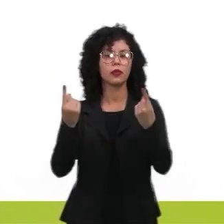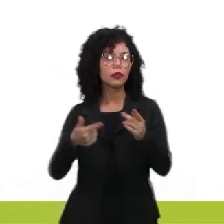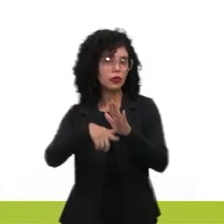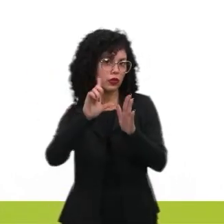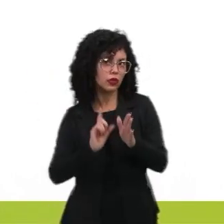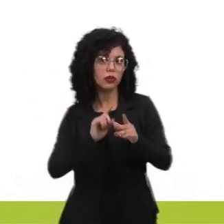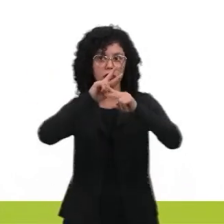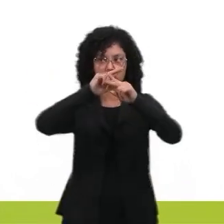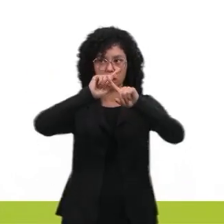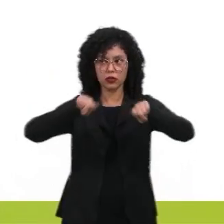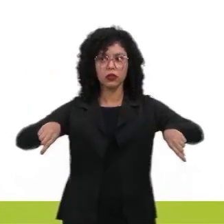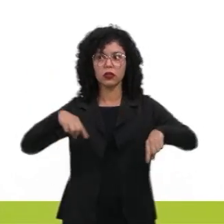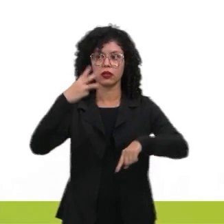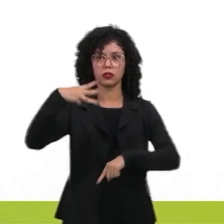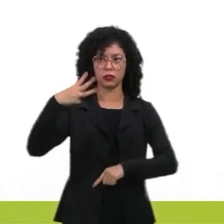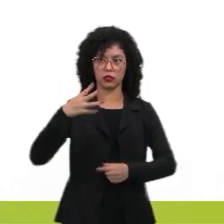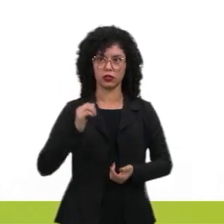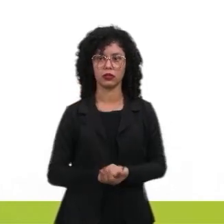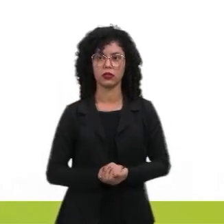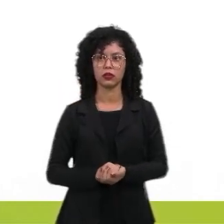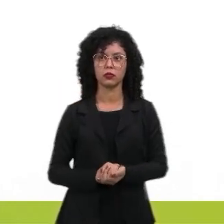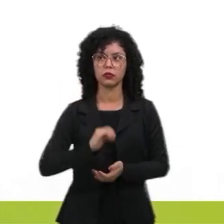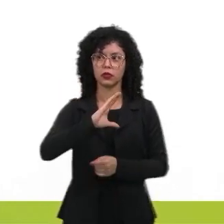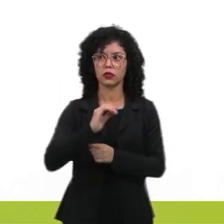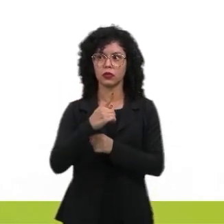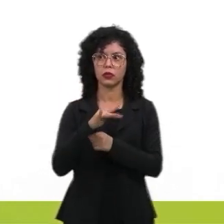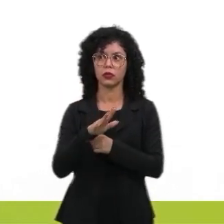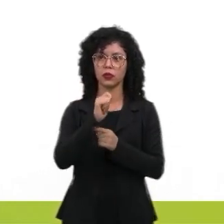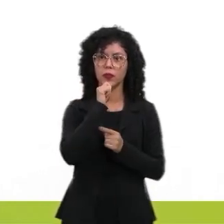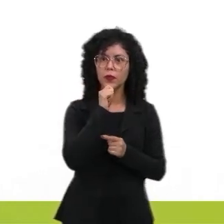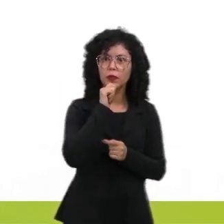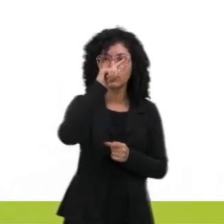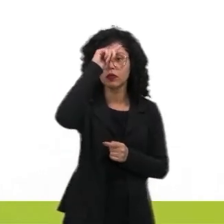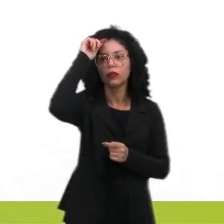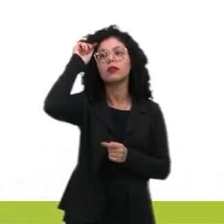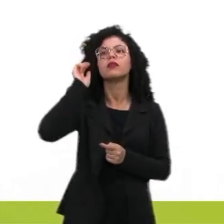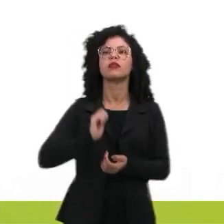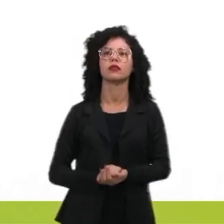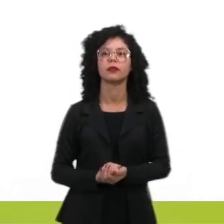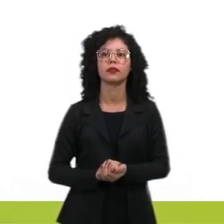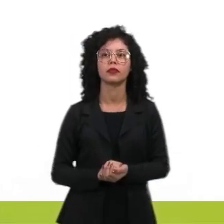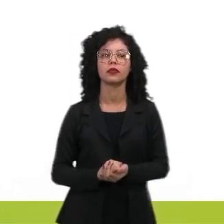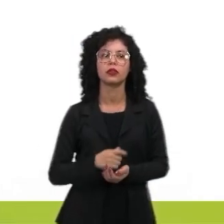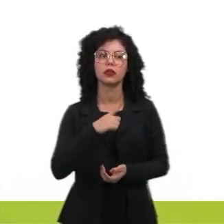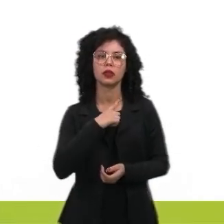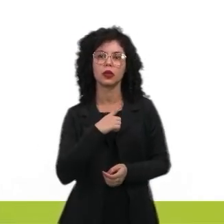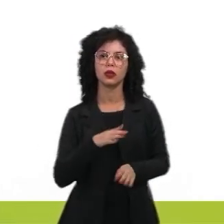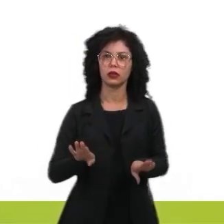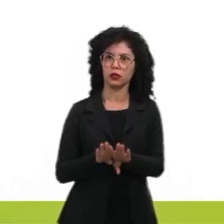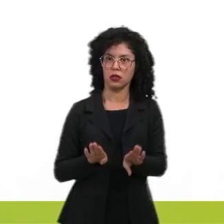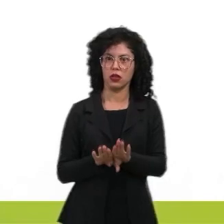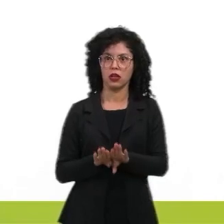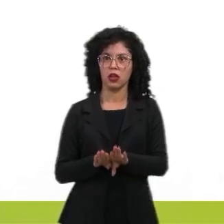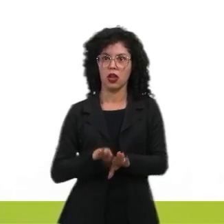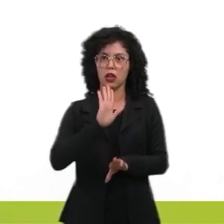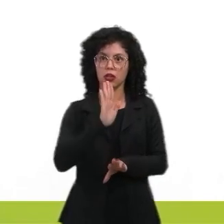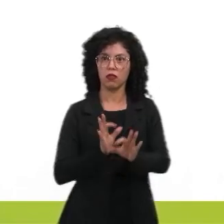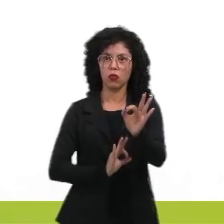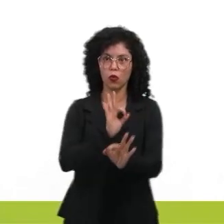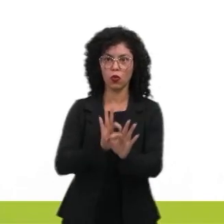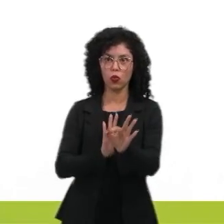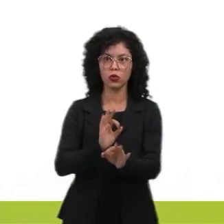era uma regra de 3 simples, eu já estou pulando para uma composta. O que é que eu vou fazer? Primeira coisa, eu vou segurar esse cara aqui, ó, tá bom? A gente já vai armar